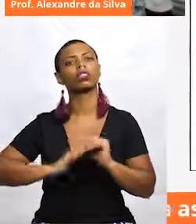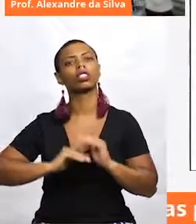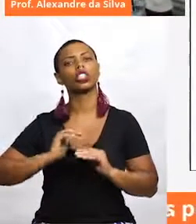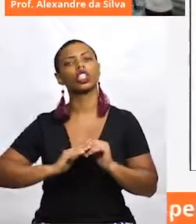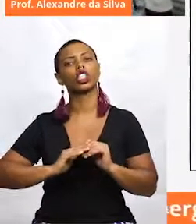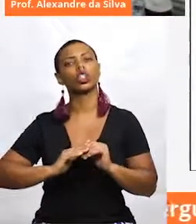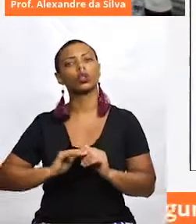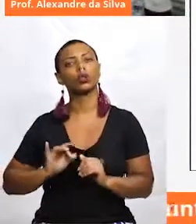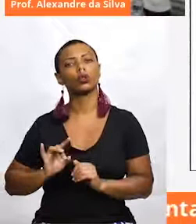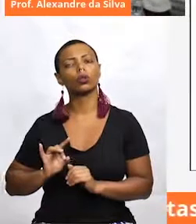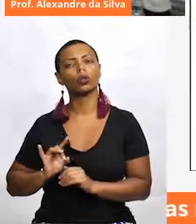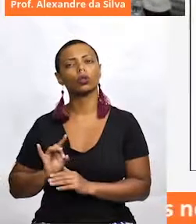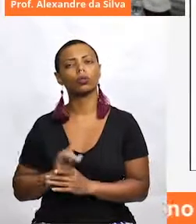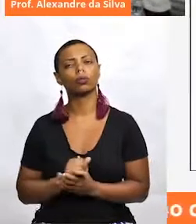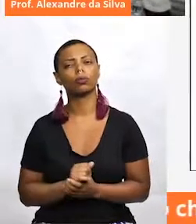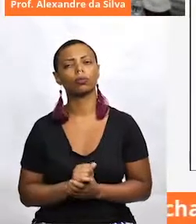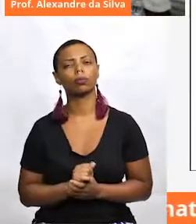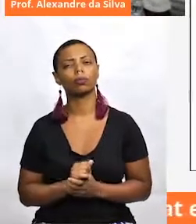não só